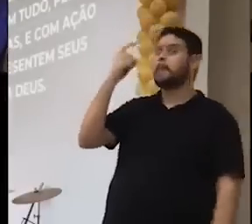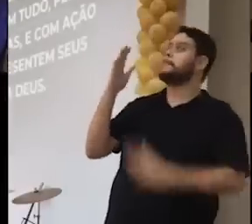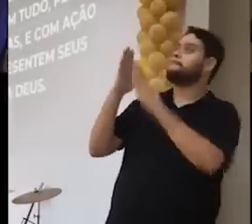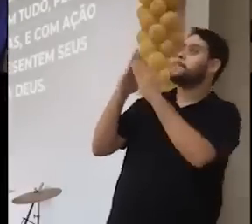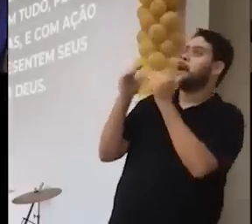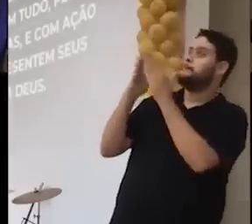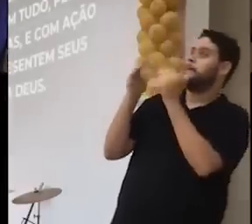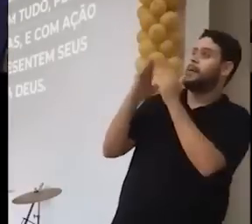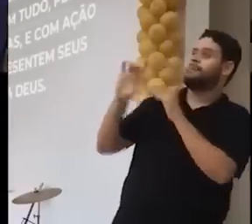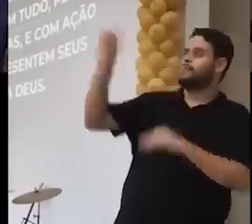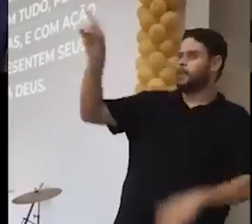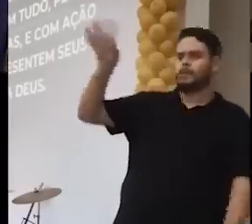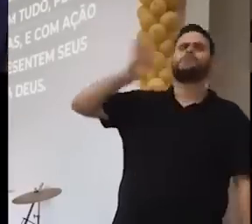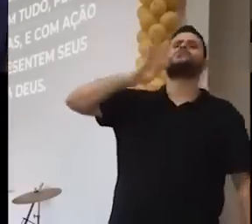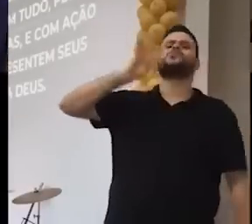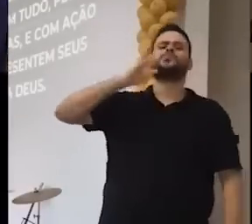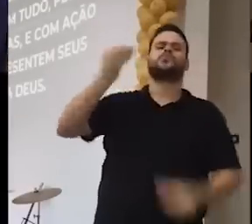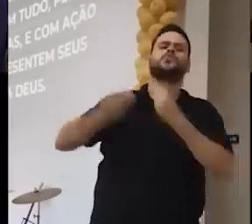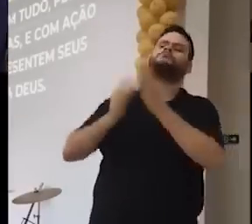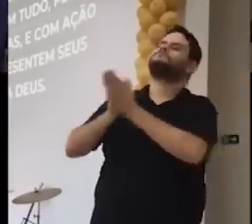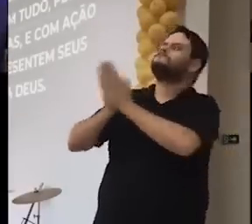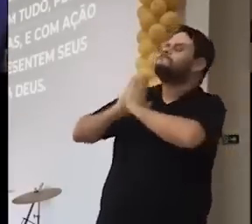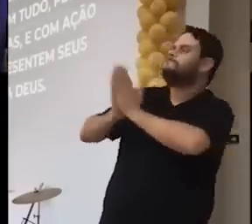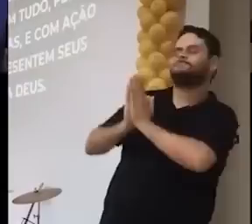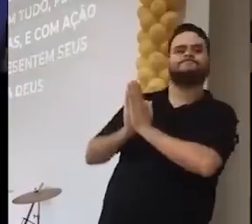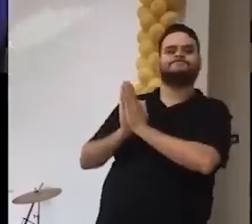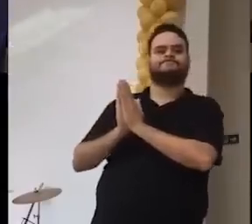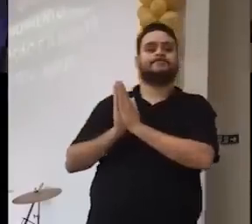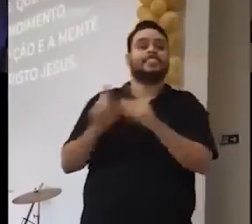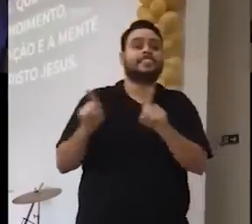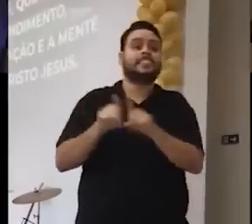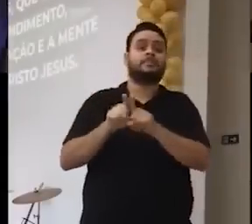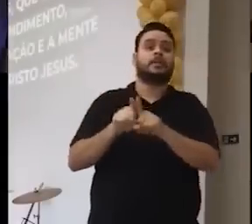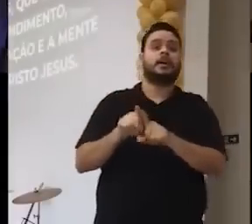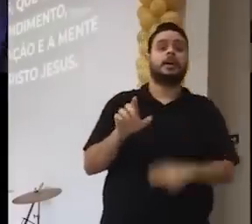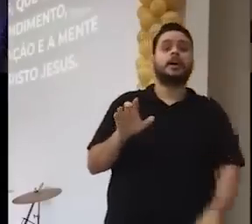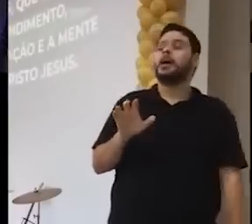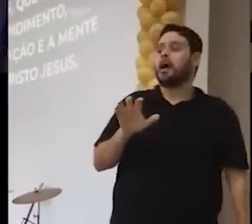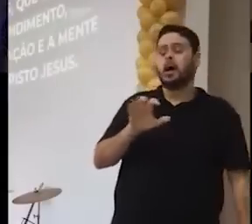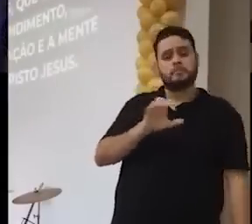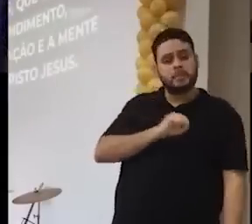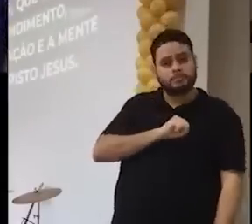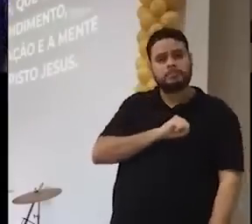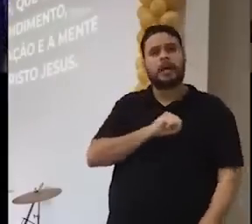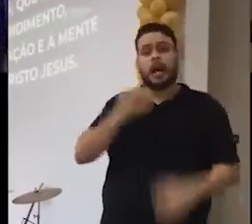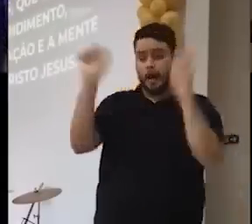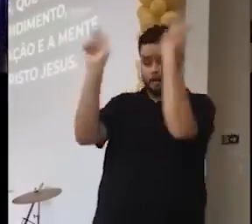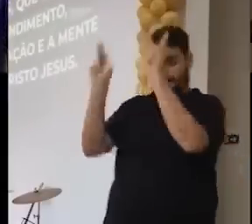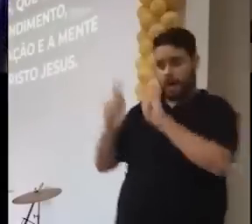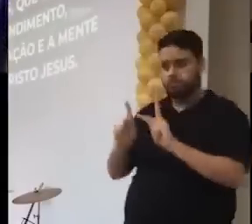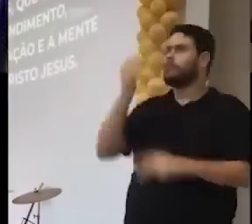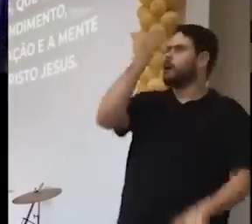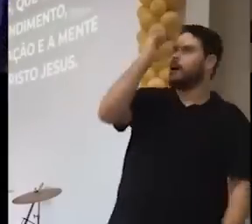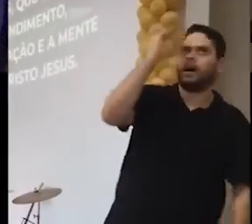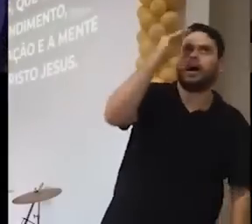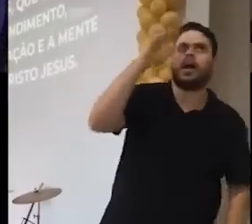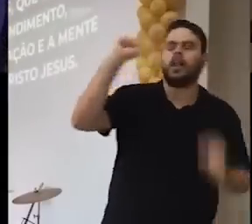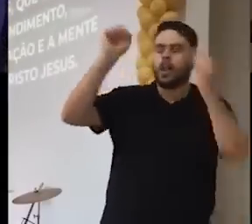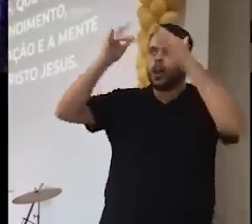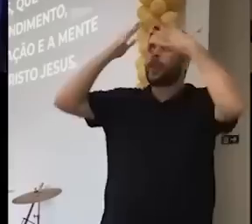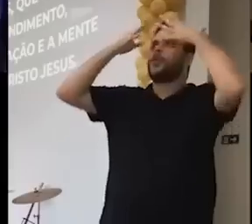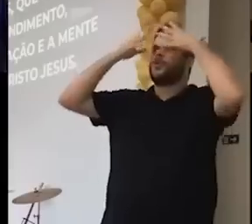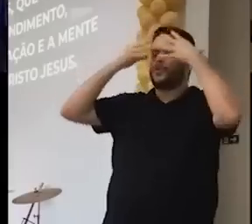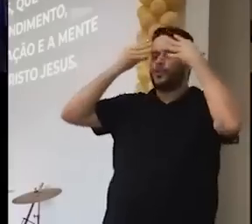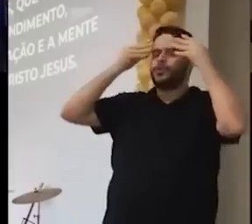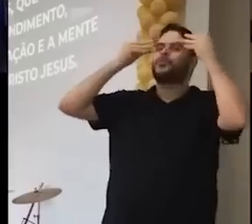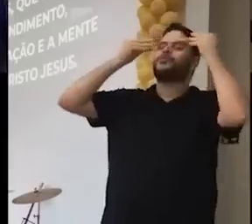pela súplica, com ações de graça. E a paz de Deus, que excede todo o entendimento, guardará o vosso coração e a vossa mente